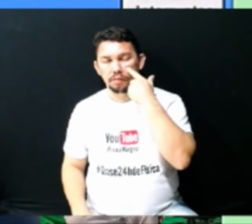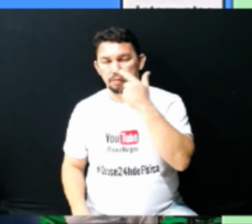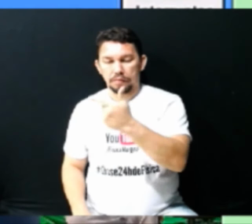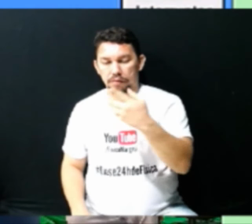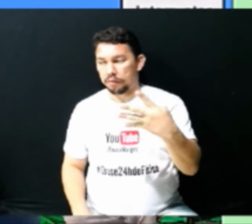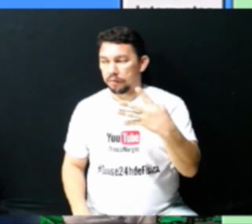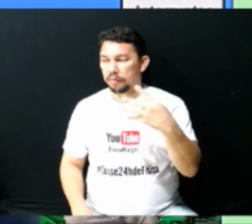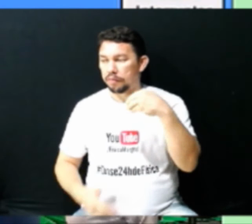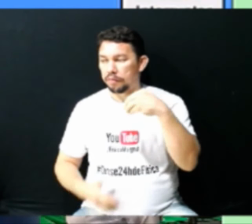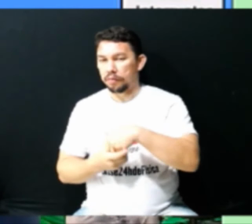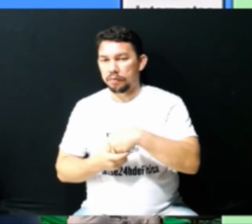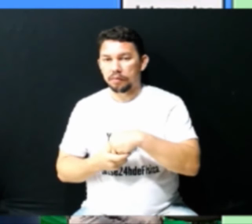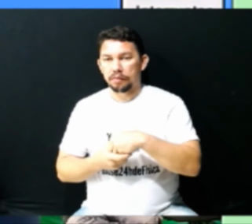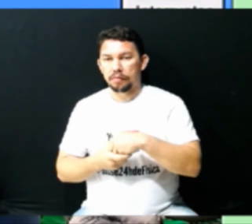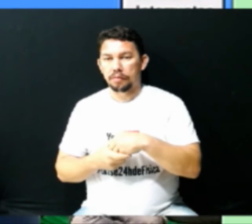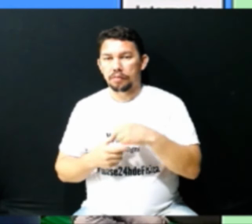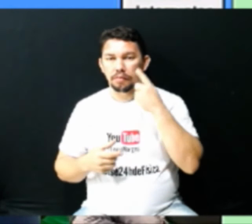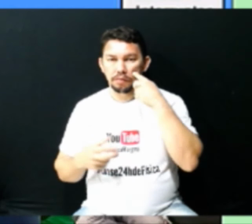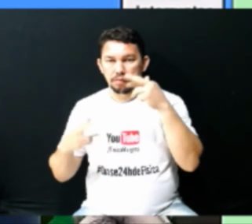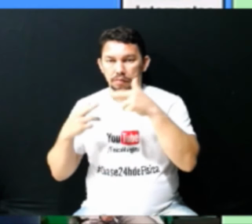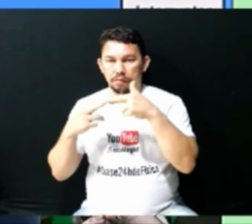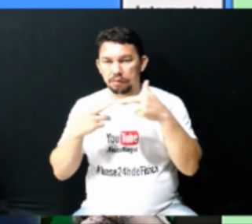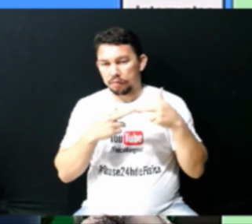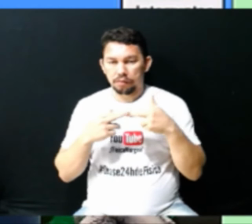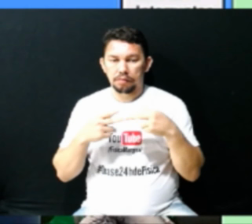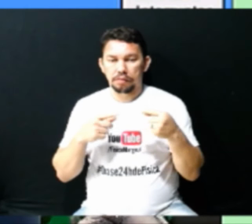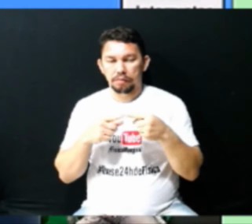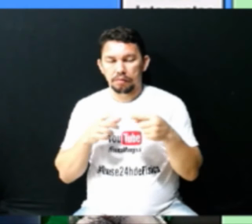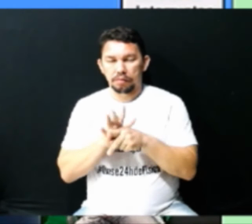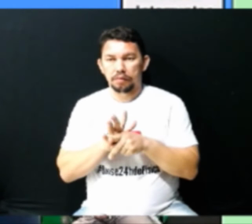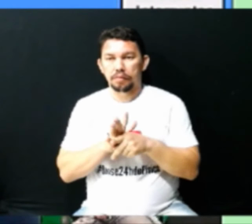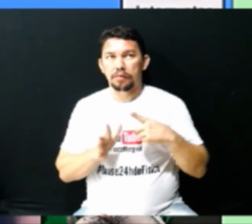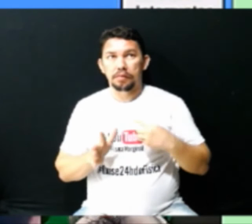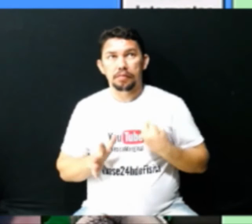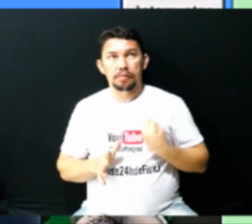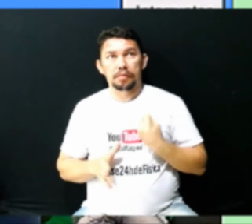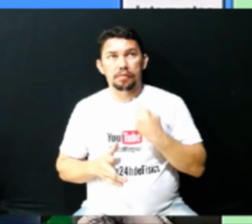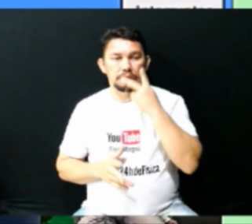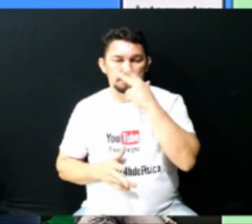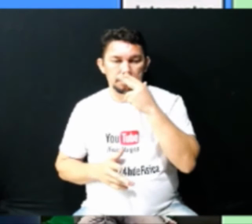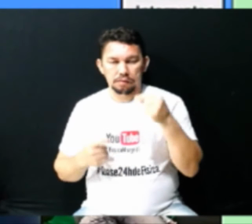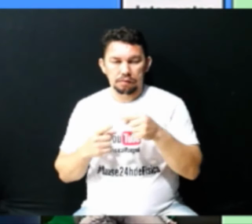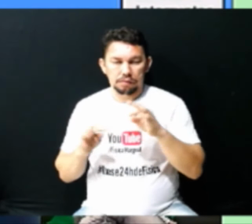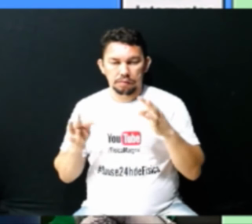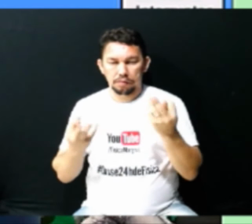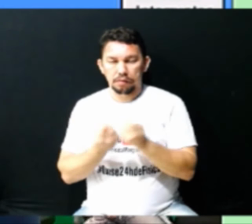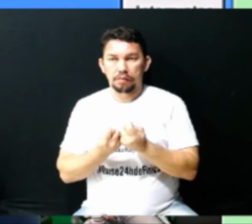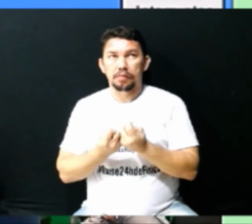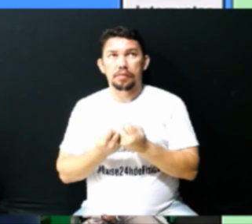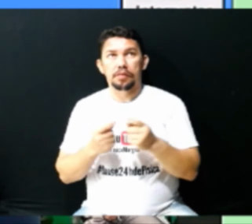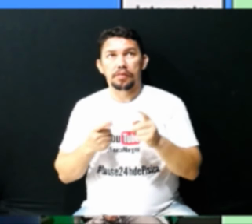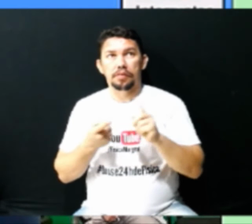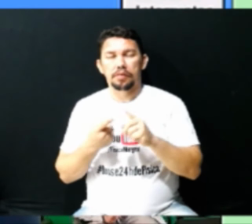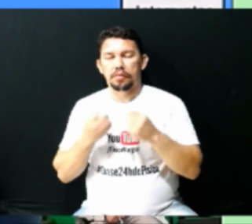em série, nós temos que a corrente que passa por um elemento de circuito é a mesma que passa em todos, e aí Teofrânio deu destaque para o